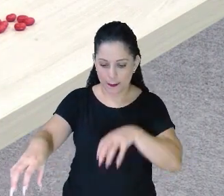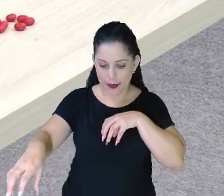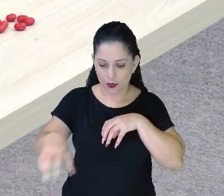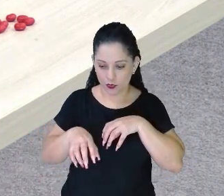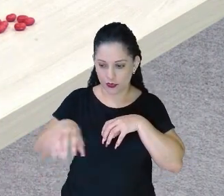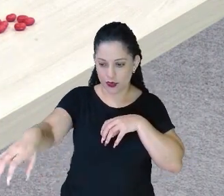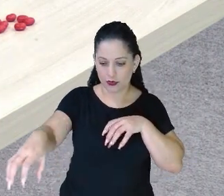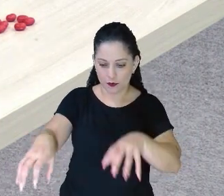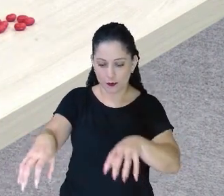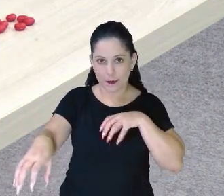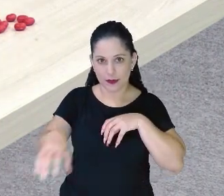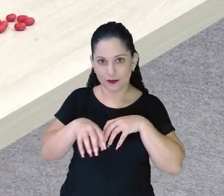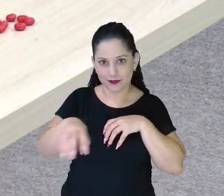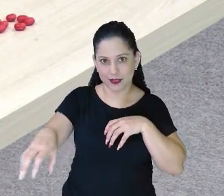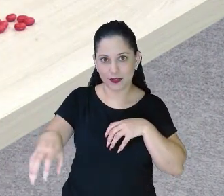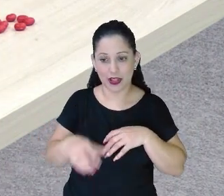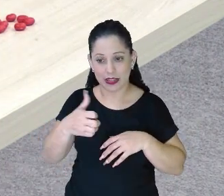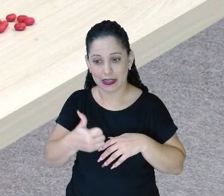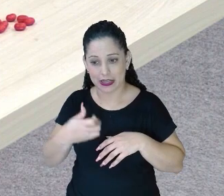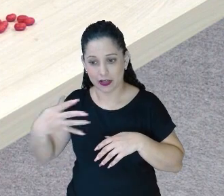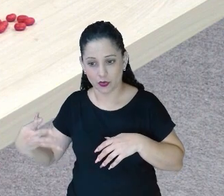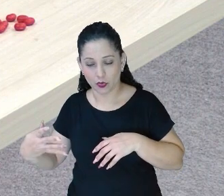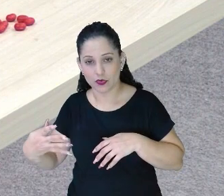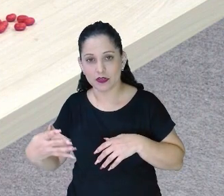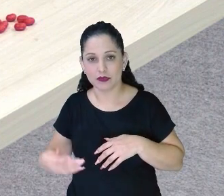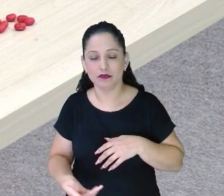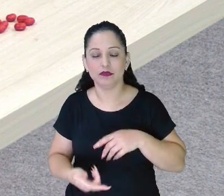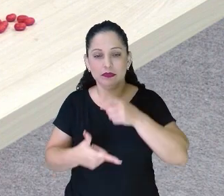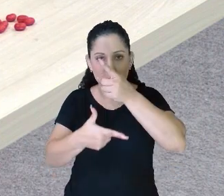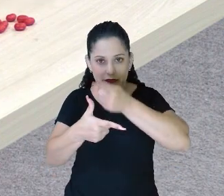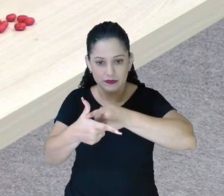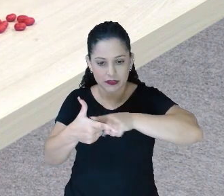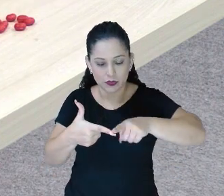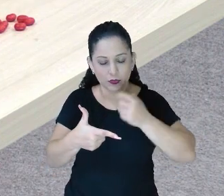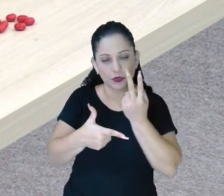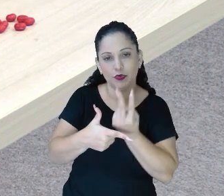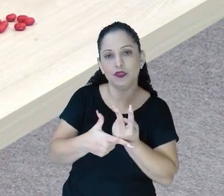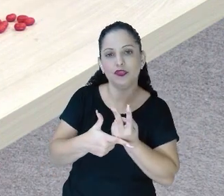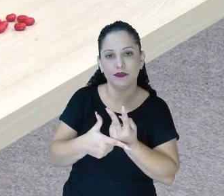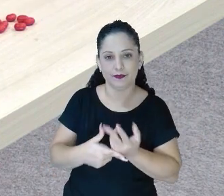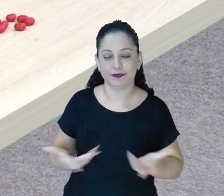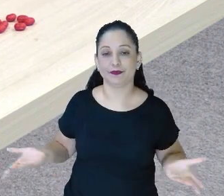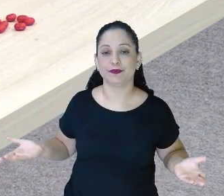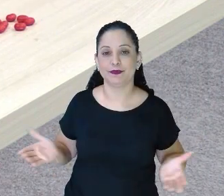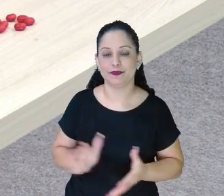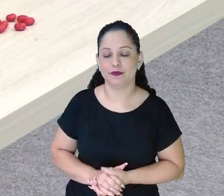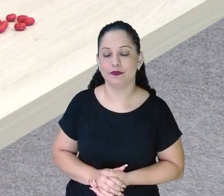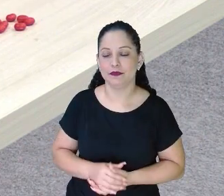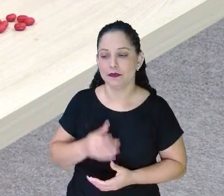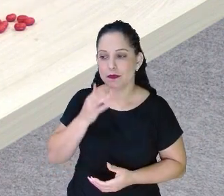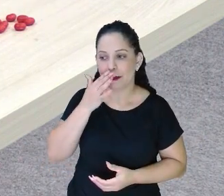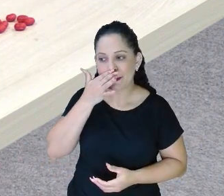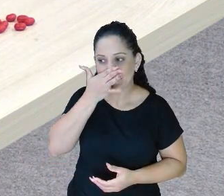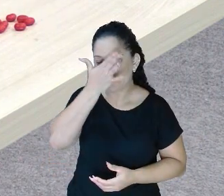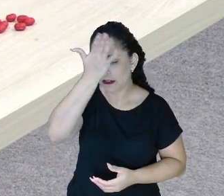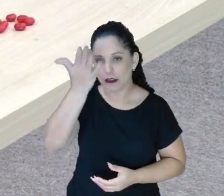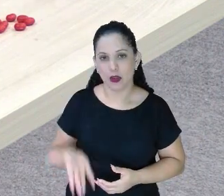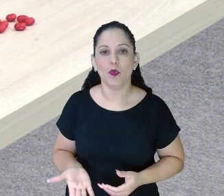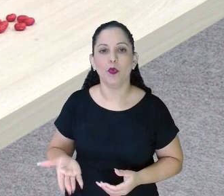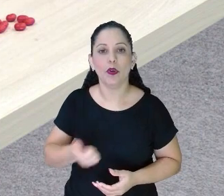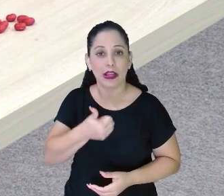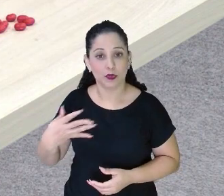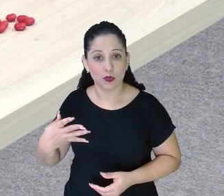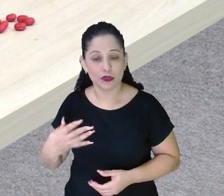14, vou dividir por 2. Dividir por